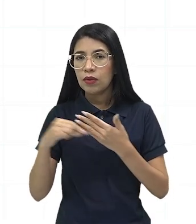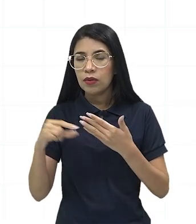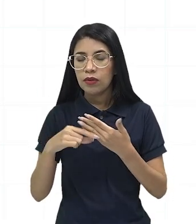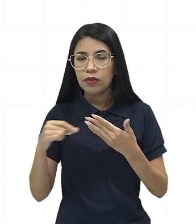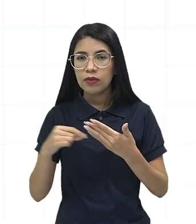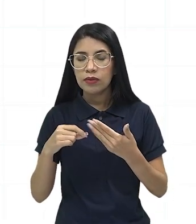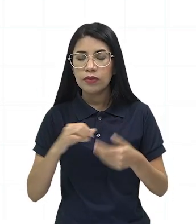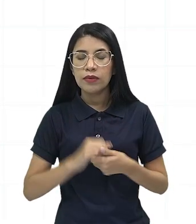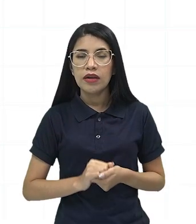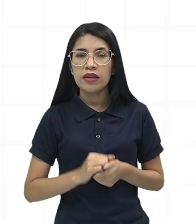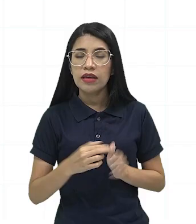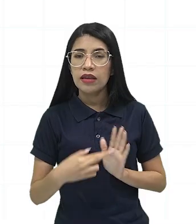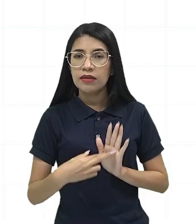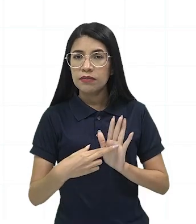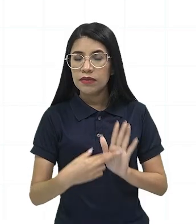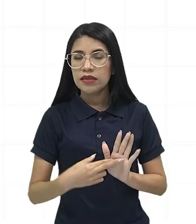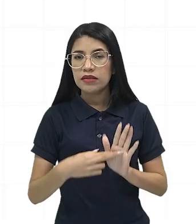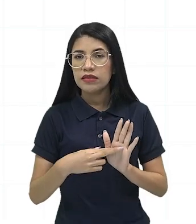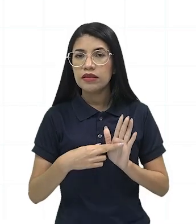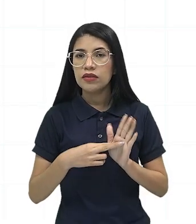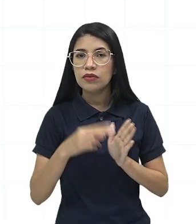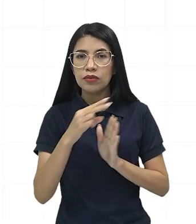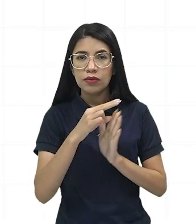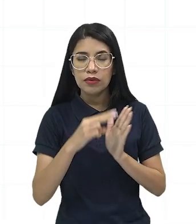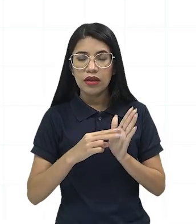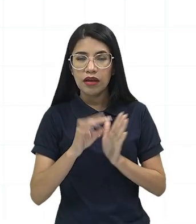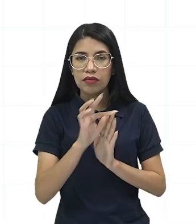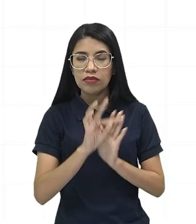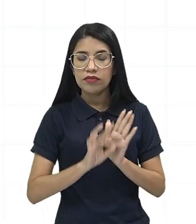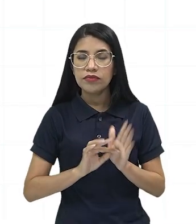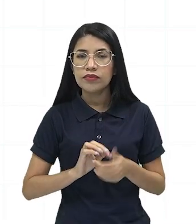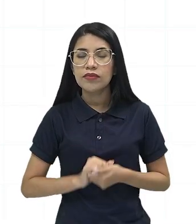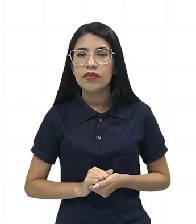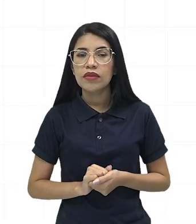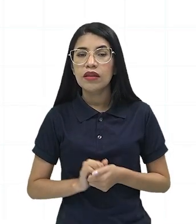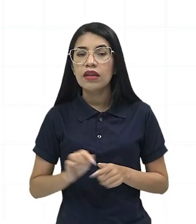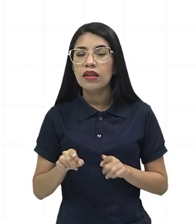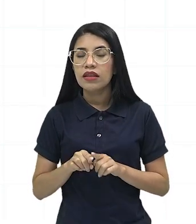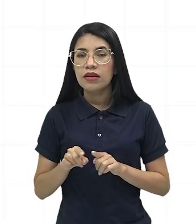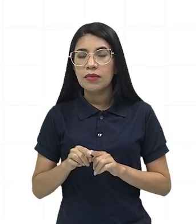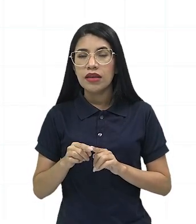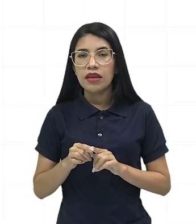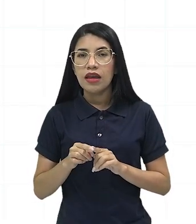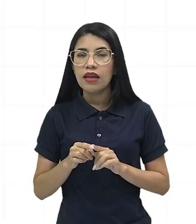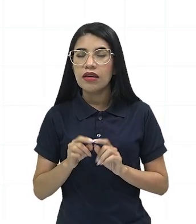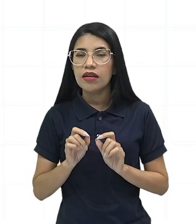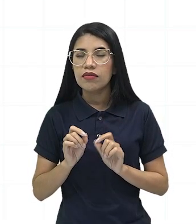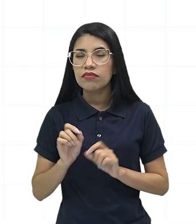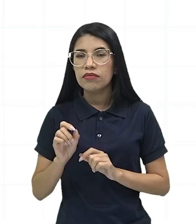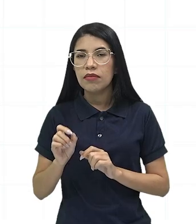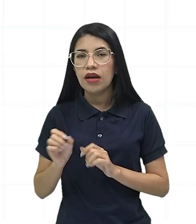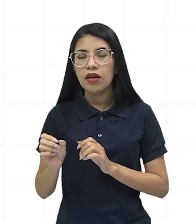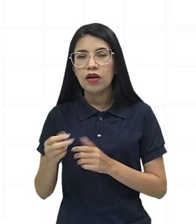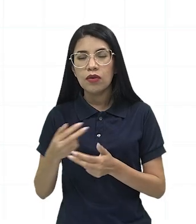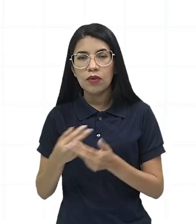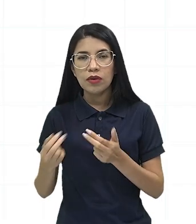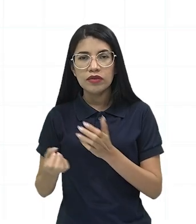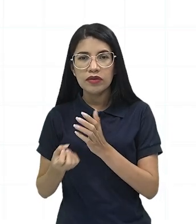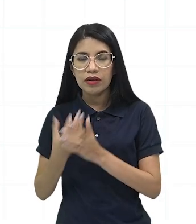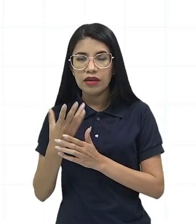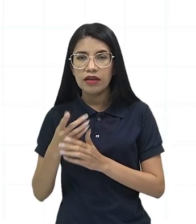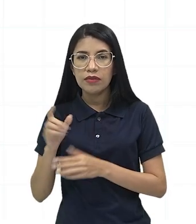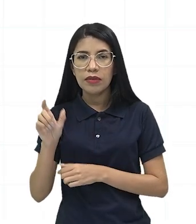sendo representado ali. Um eu poético também simulado, inventado pelo poeta e que não pode